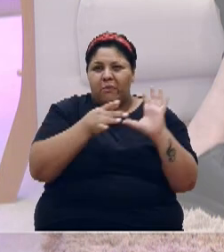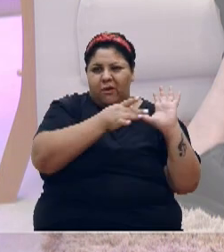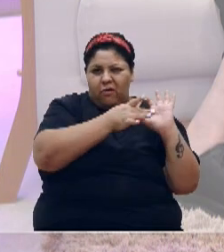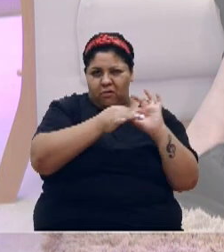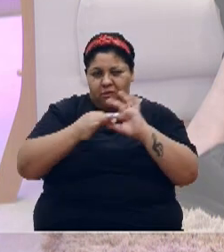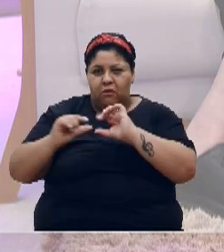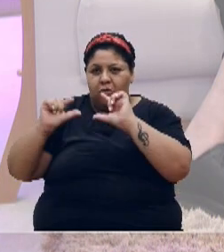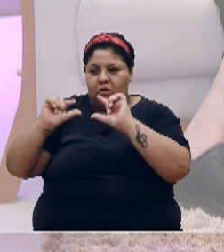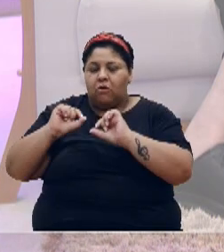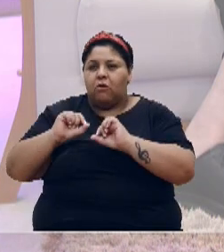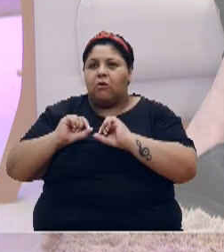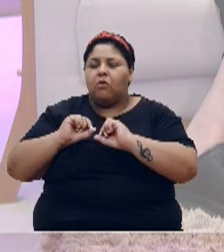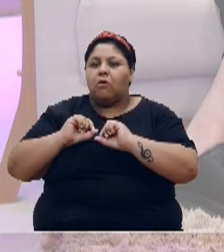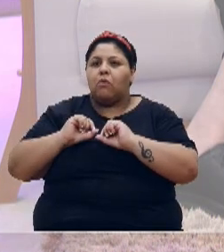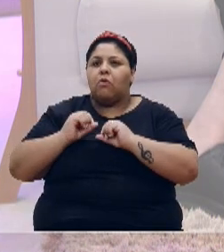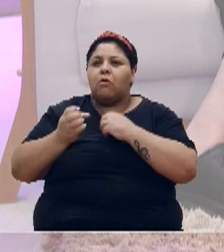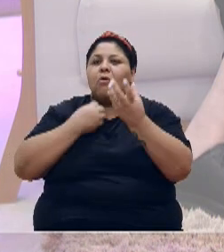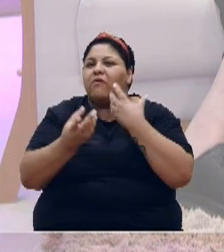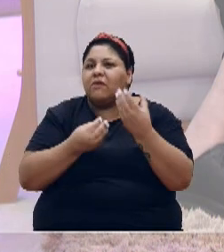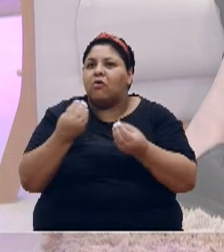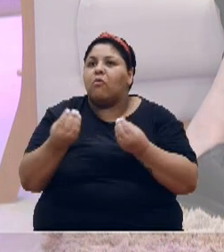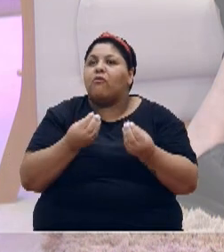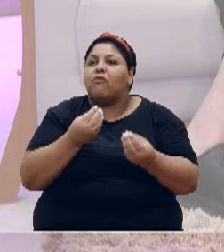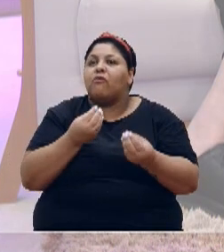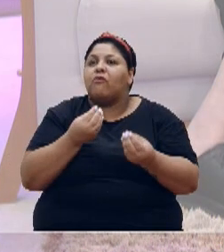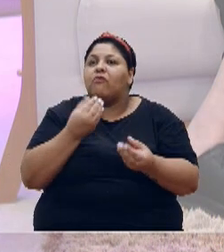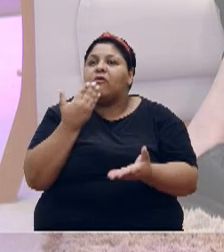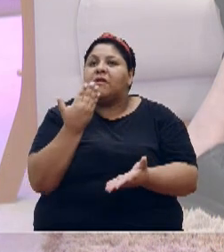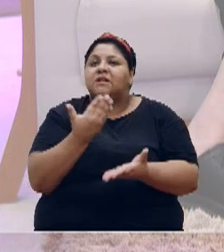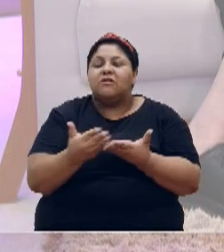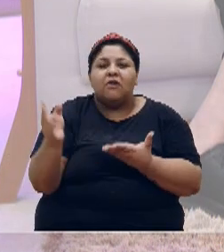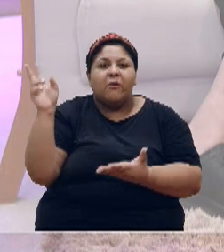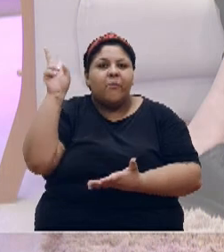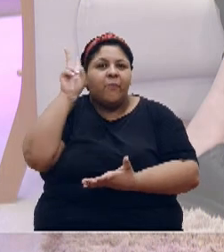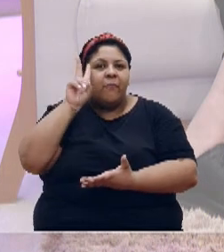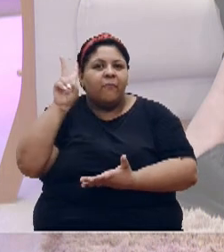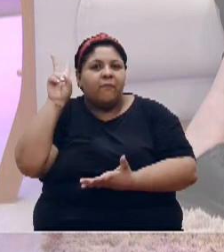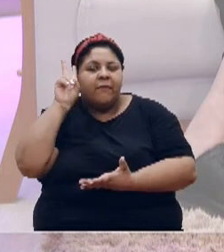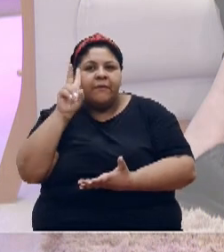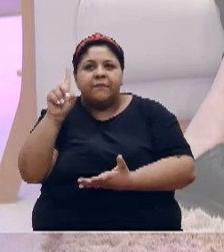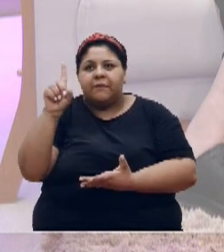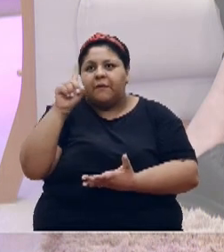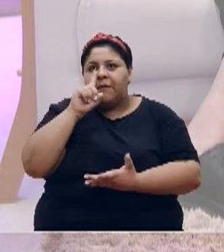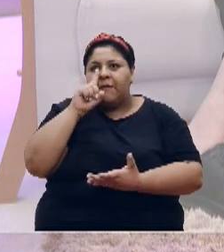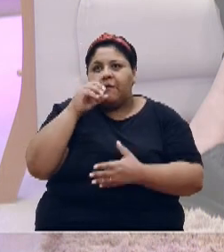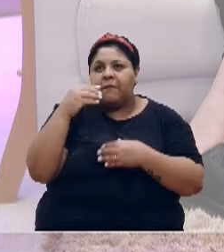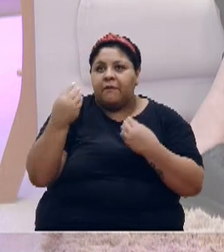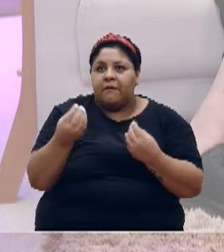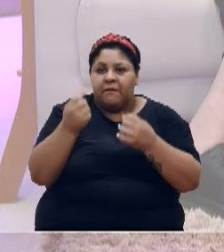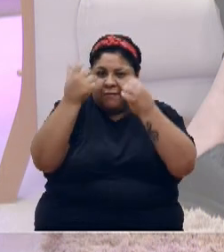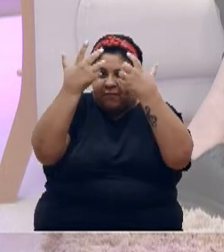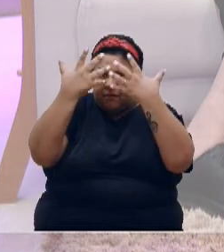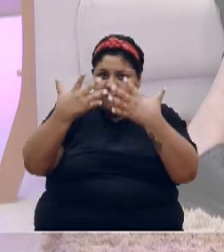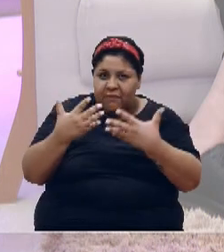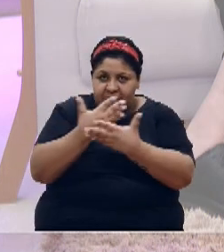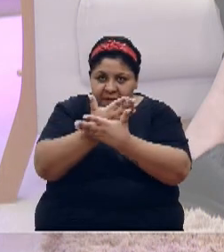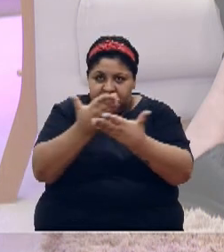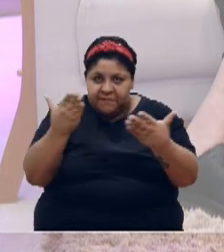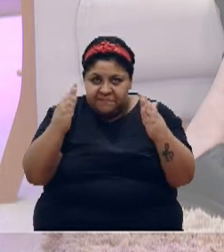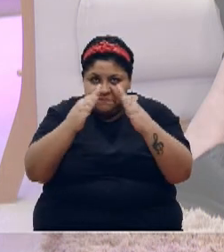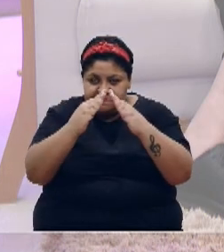pouquinho, conta como é que foi a tua perda, como é que é a tua história de mamãe. Conta pra gente, para quem está nos assistindo um